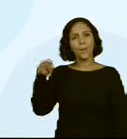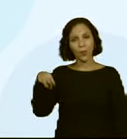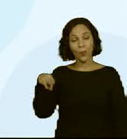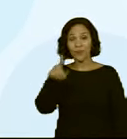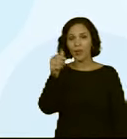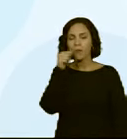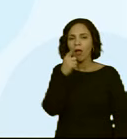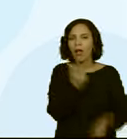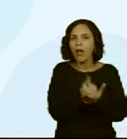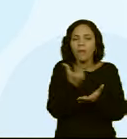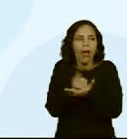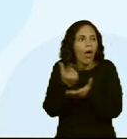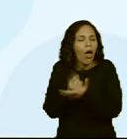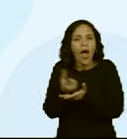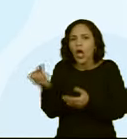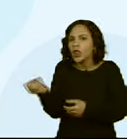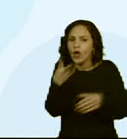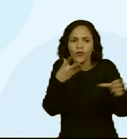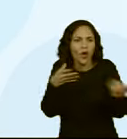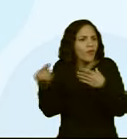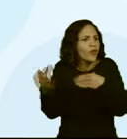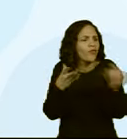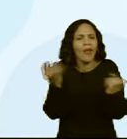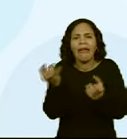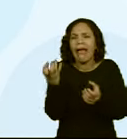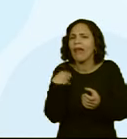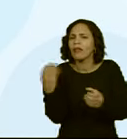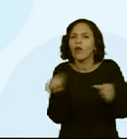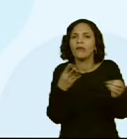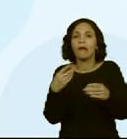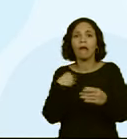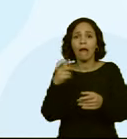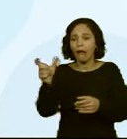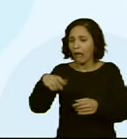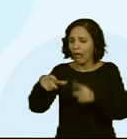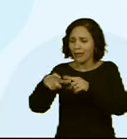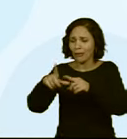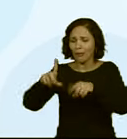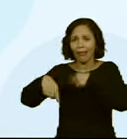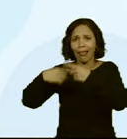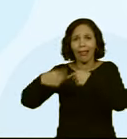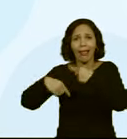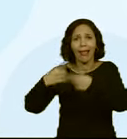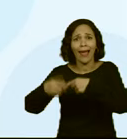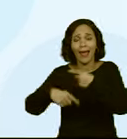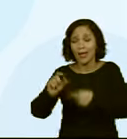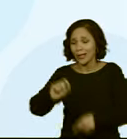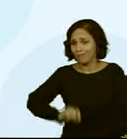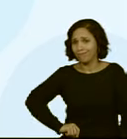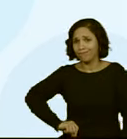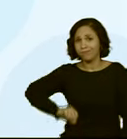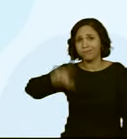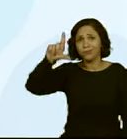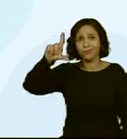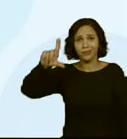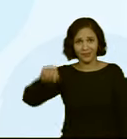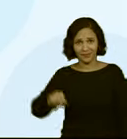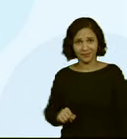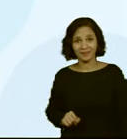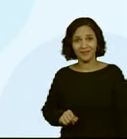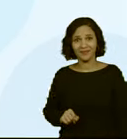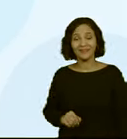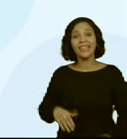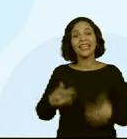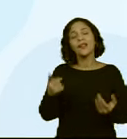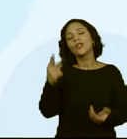usa sempre os últimos lançamentos e tudo mais e vive enrolada no cartão de crédito vive com as contas estouradas